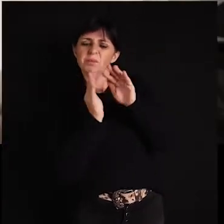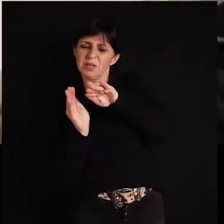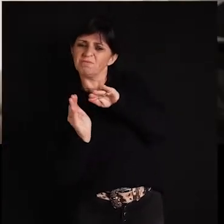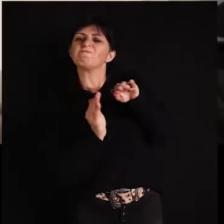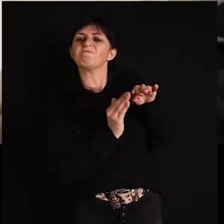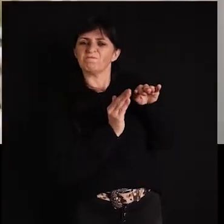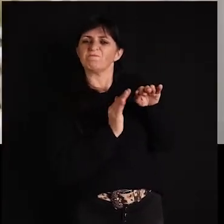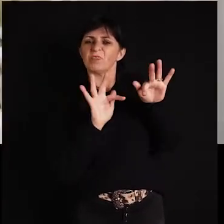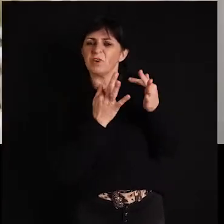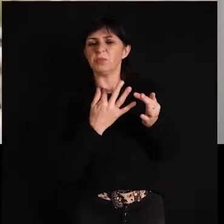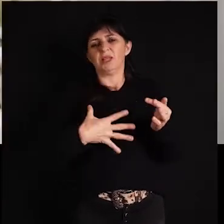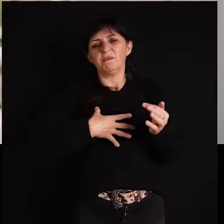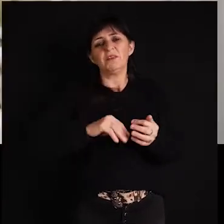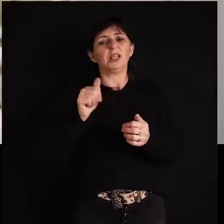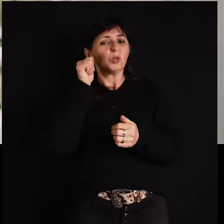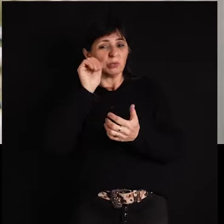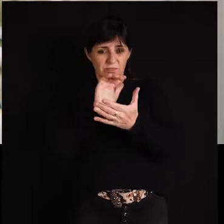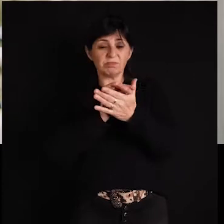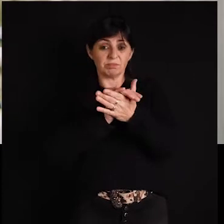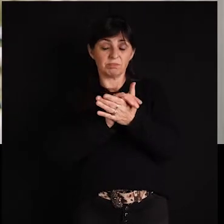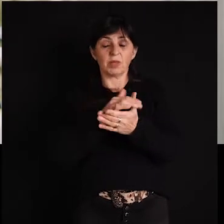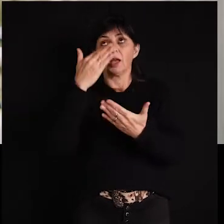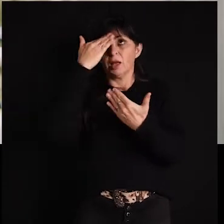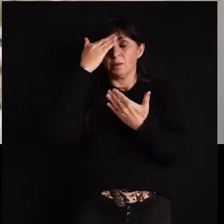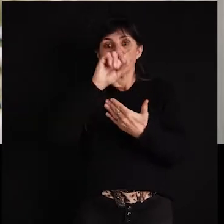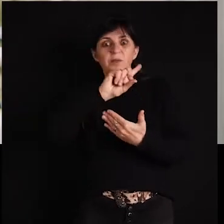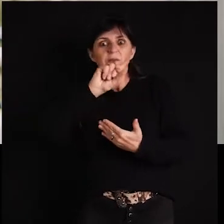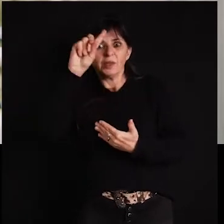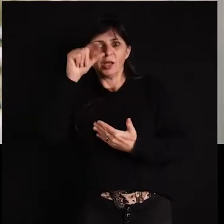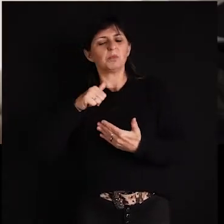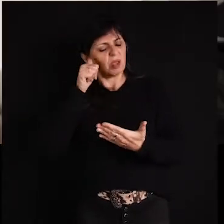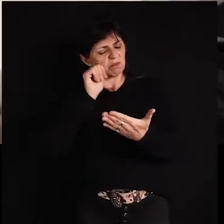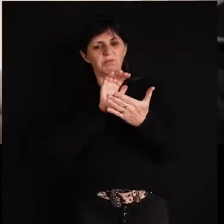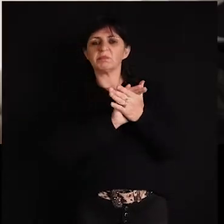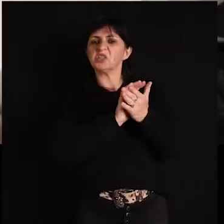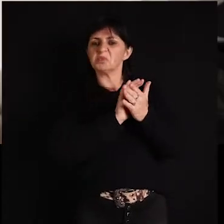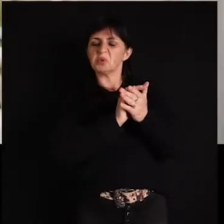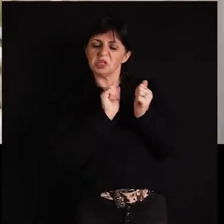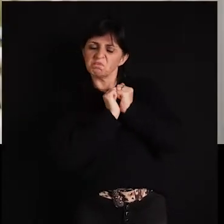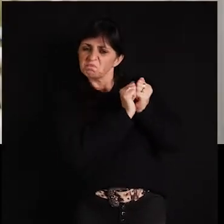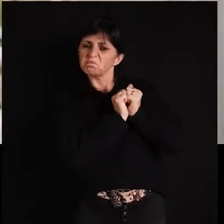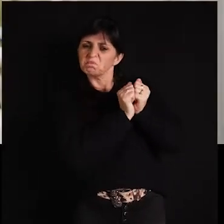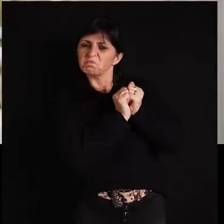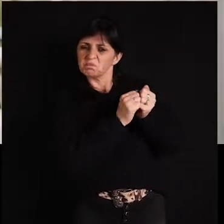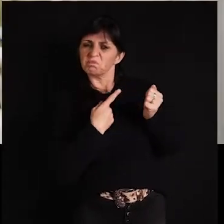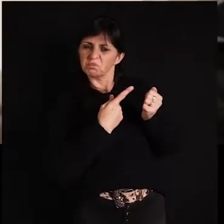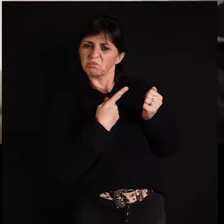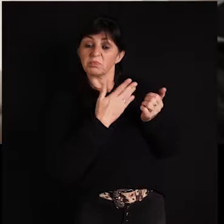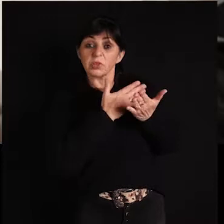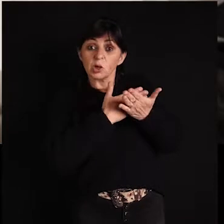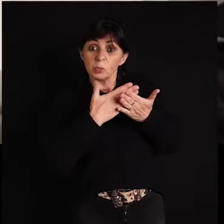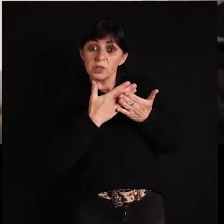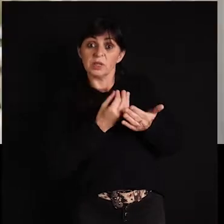filhos, nossa esposa. Graças a Deus, a minha esposa sempre foi muito companheira e a gente começou a viver junto, eu